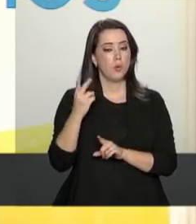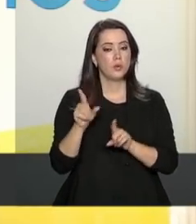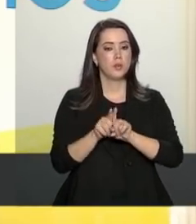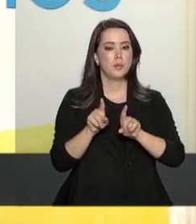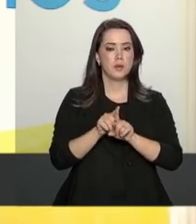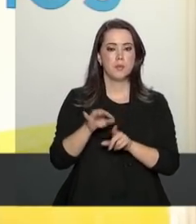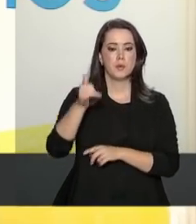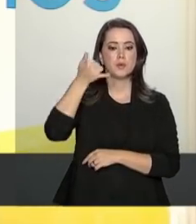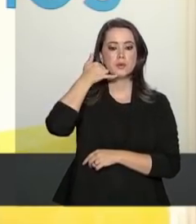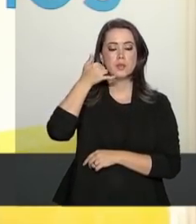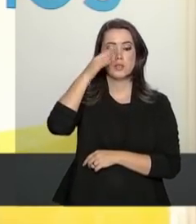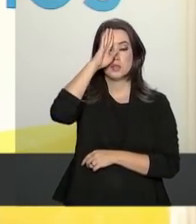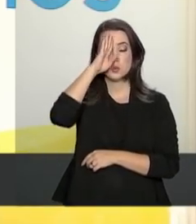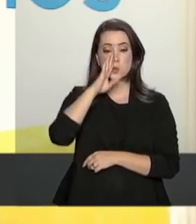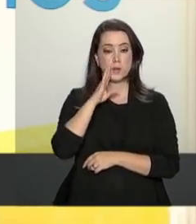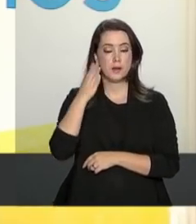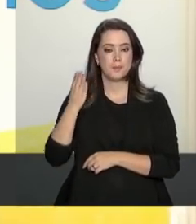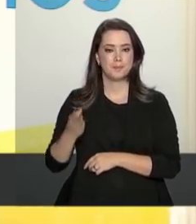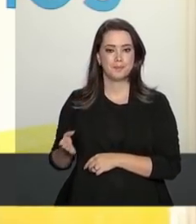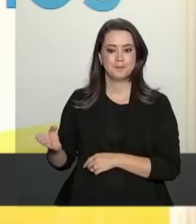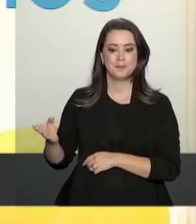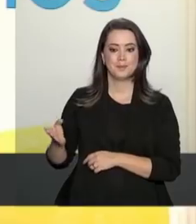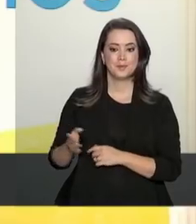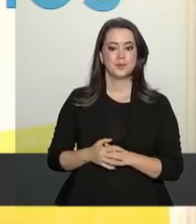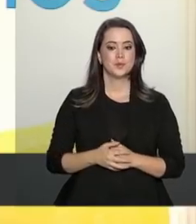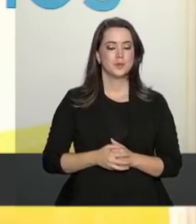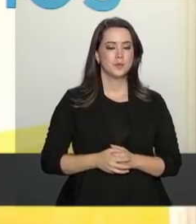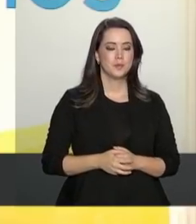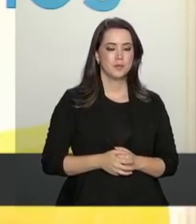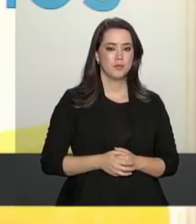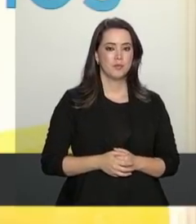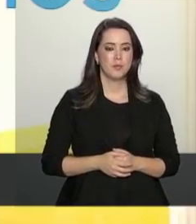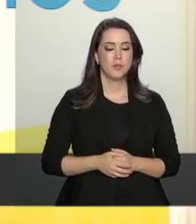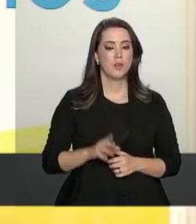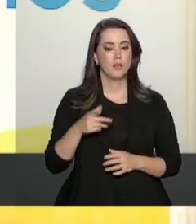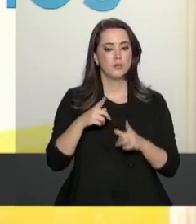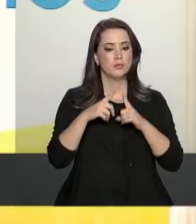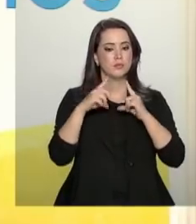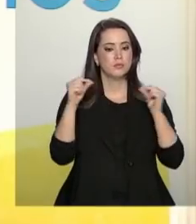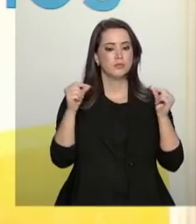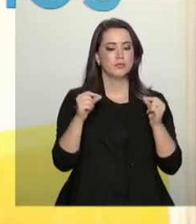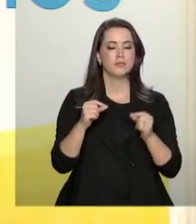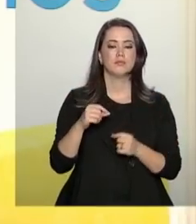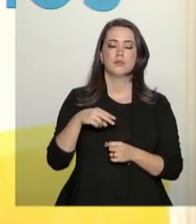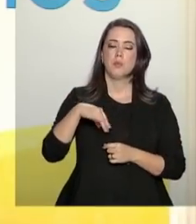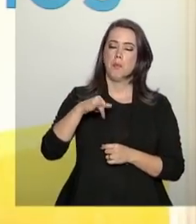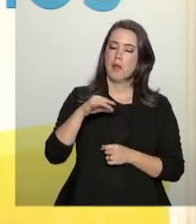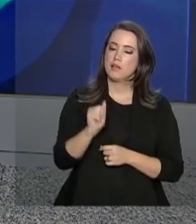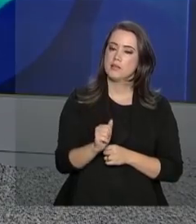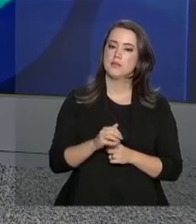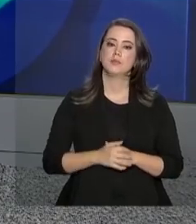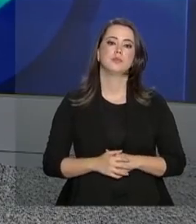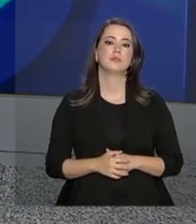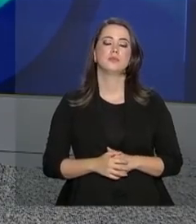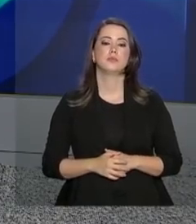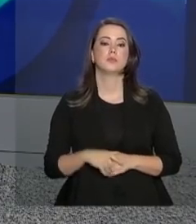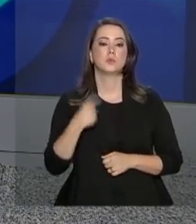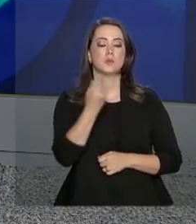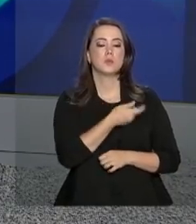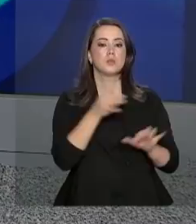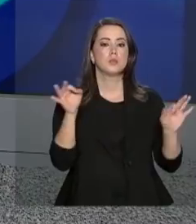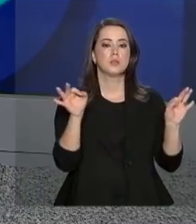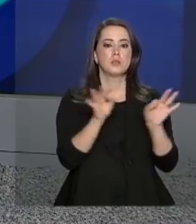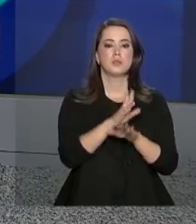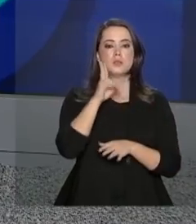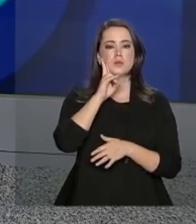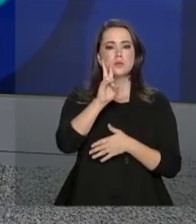por meio de uma ligação gratuita no número que aparece aí na sua tela de Brasília Márcia Fernandes nós